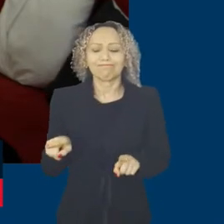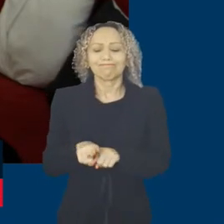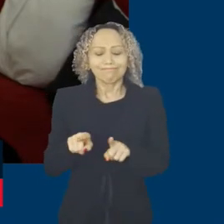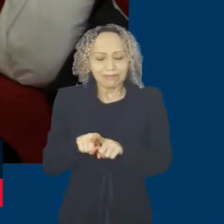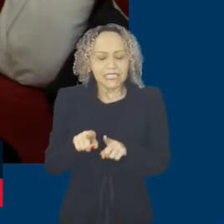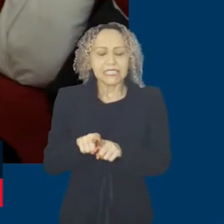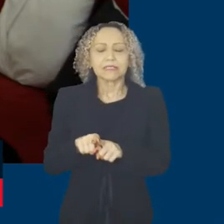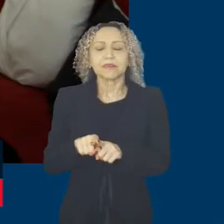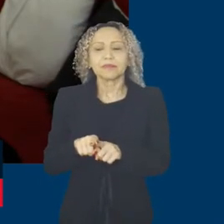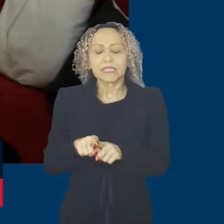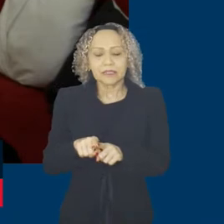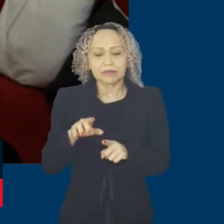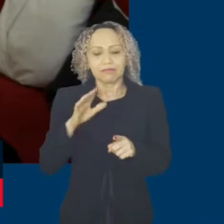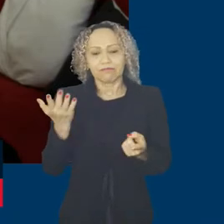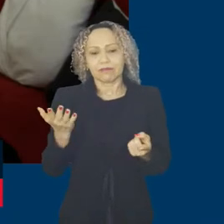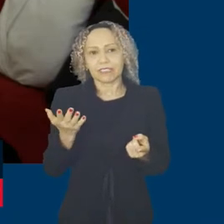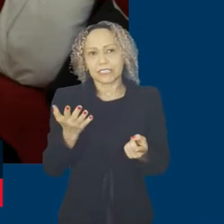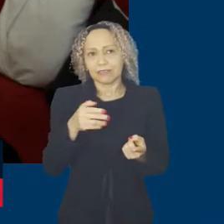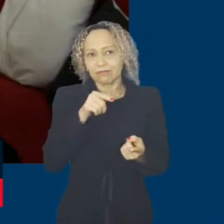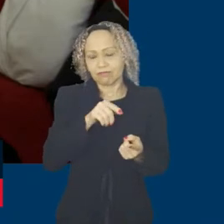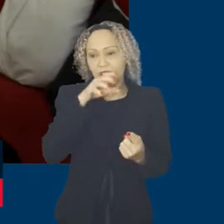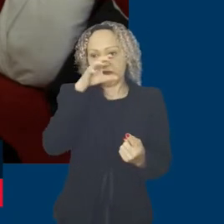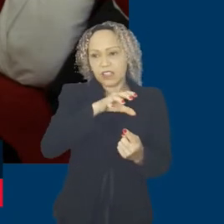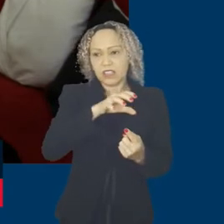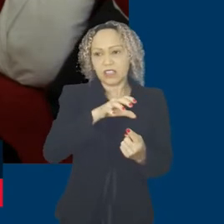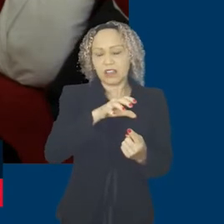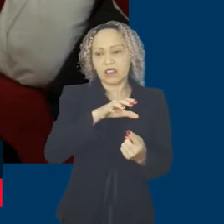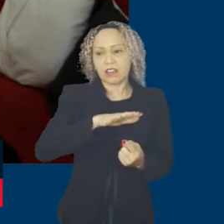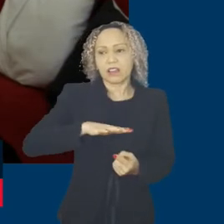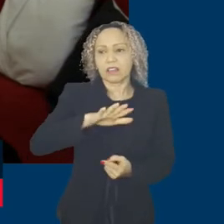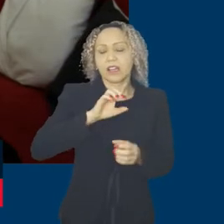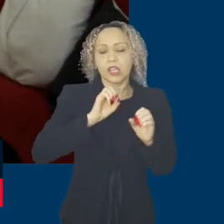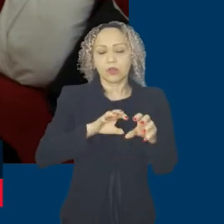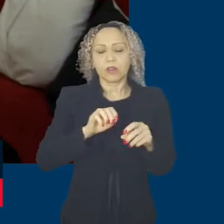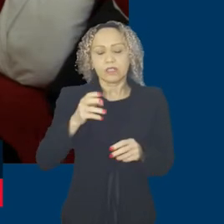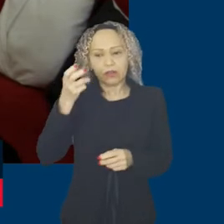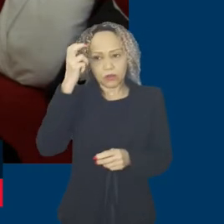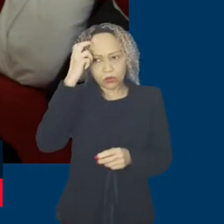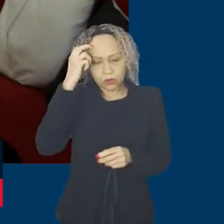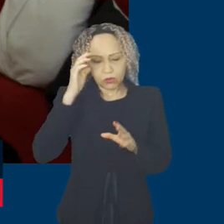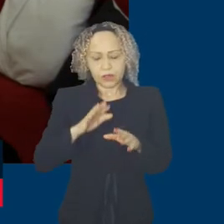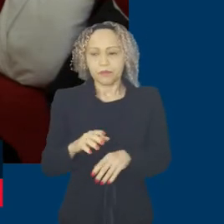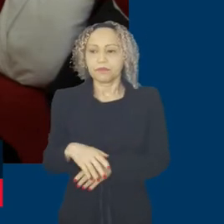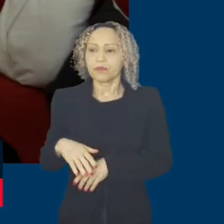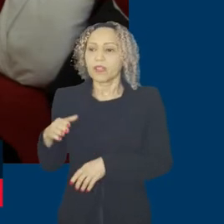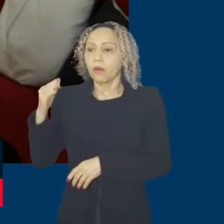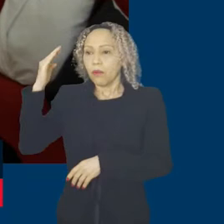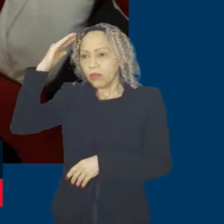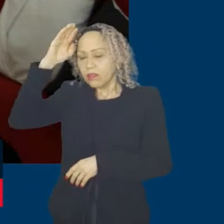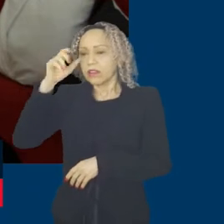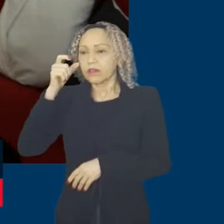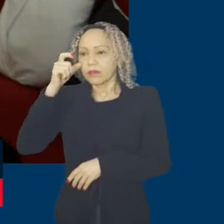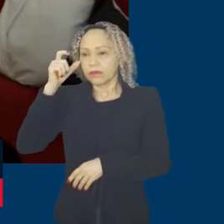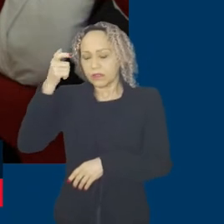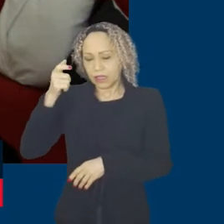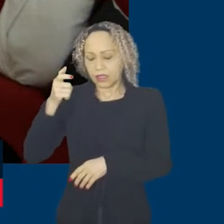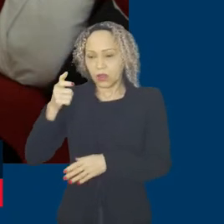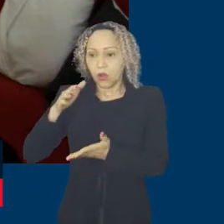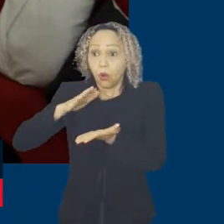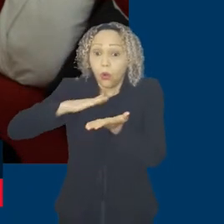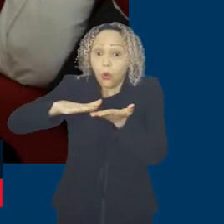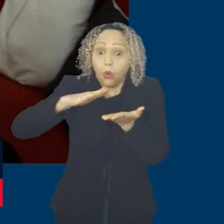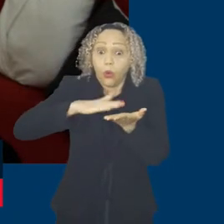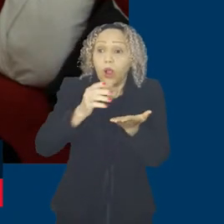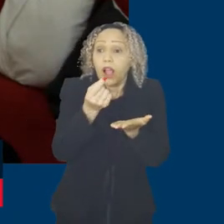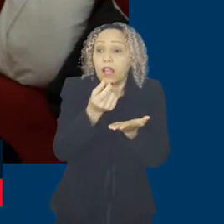em áreas como educação e cultura. Não é à toa que, enquanto Bolsonaro ocupava ali o canal, os gastos financeiros com a dívida